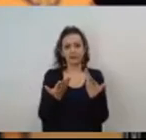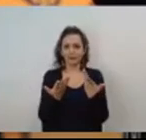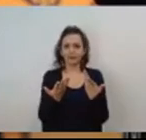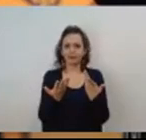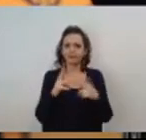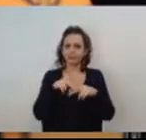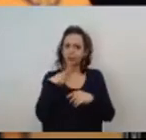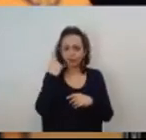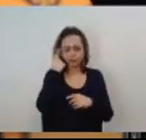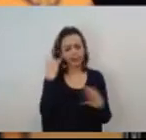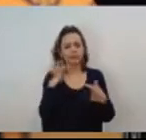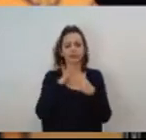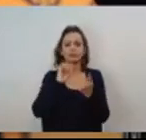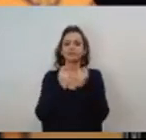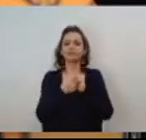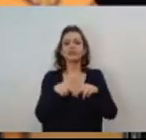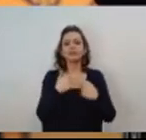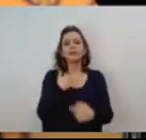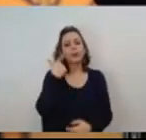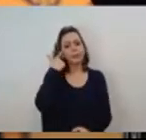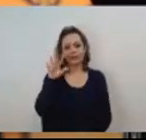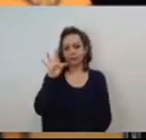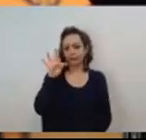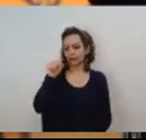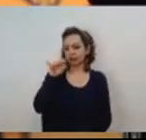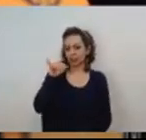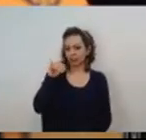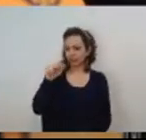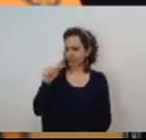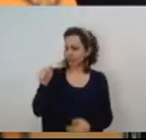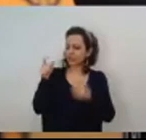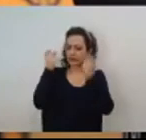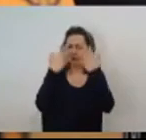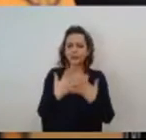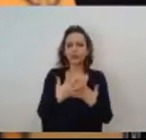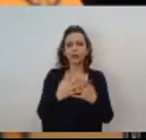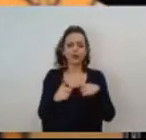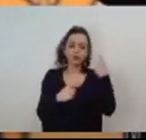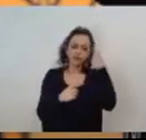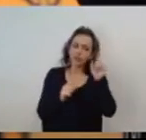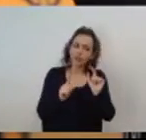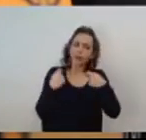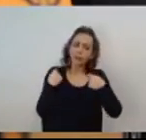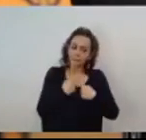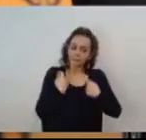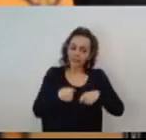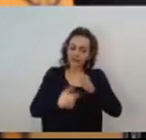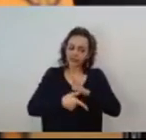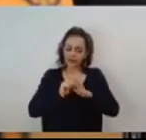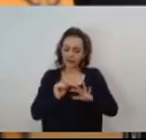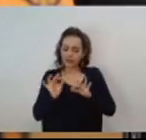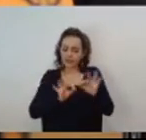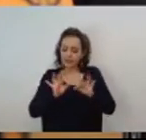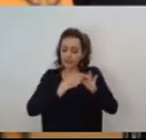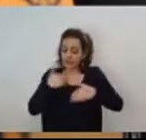que a gente fosse desenvolvido e tivesse apto a então fornecer E aí entrou exatamente nisso que ela comentou agora a pouco começou a